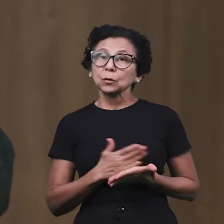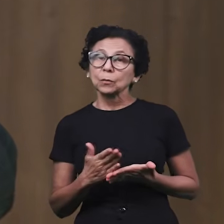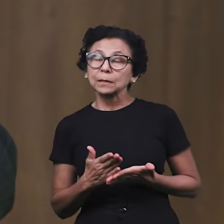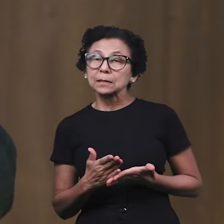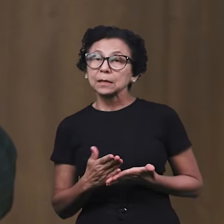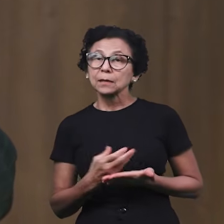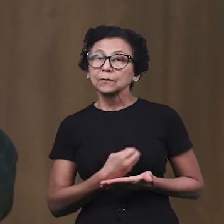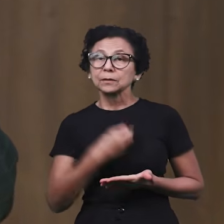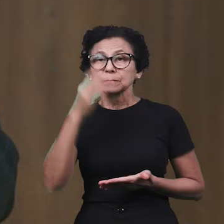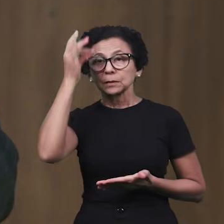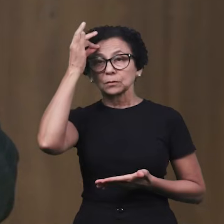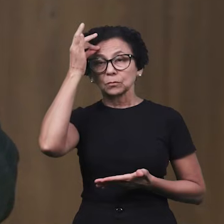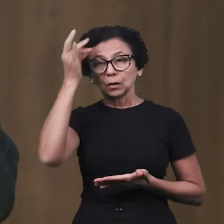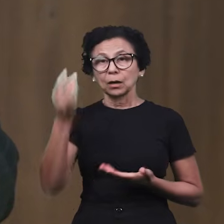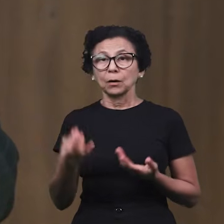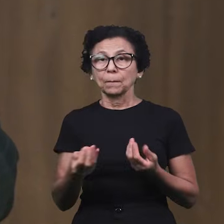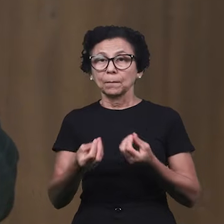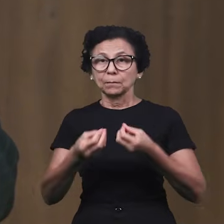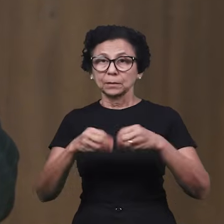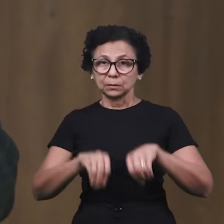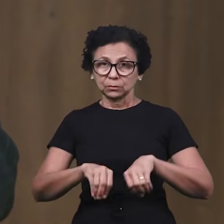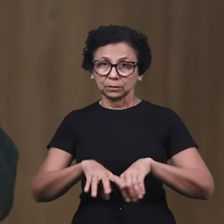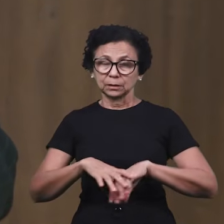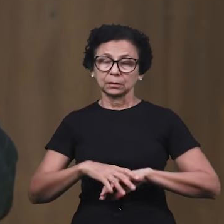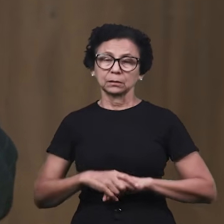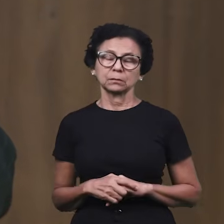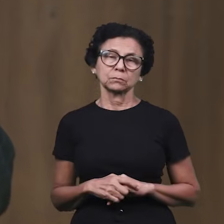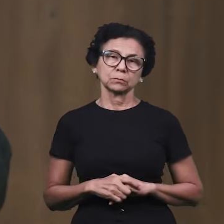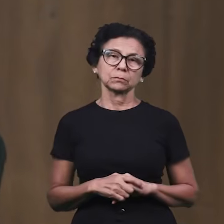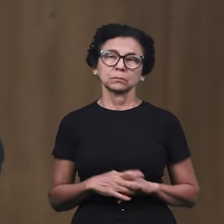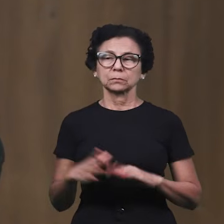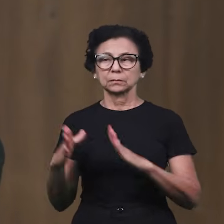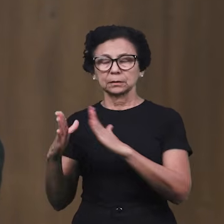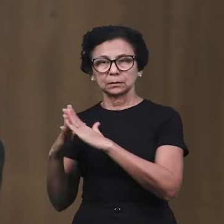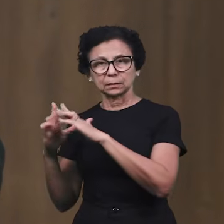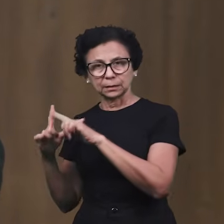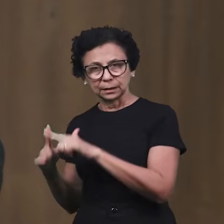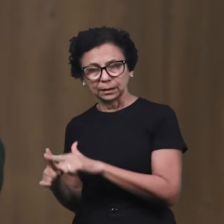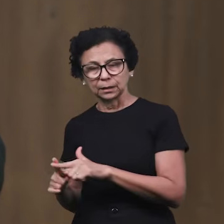a vida espiritual dele. Na igreja, naquilo que ele era